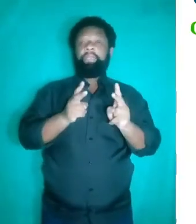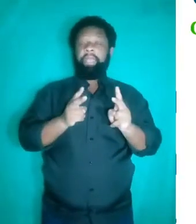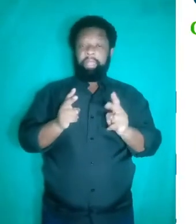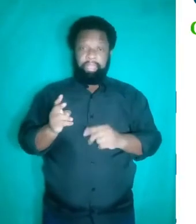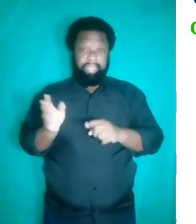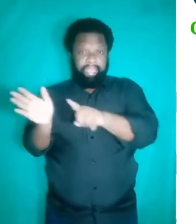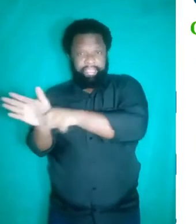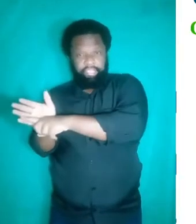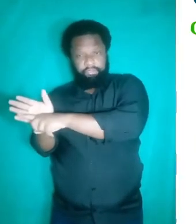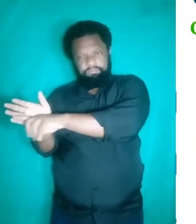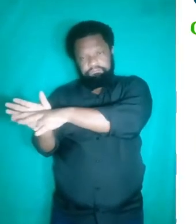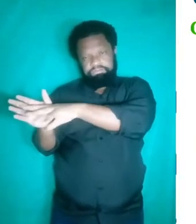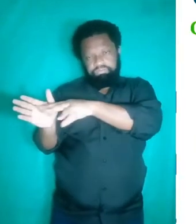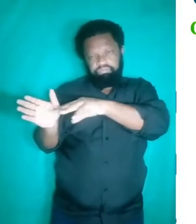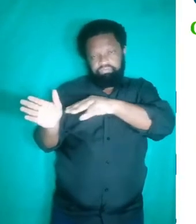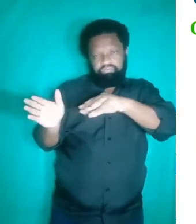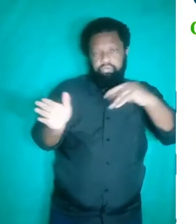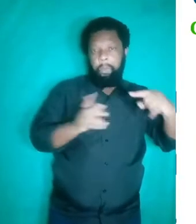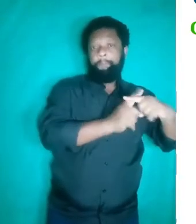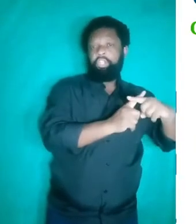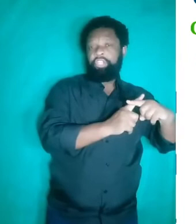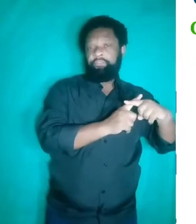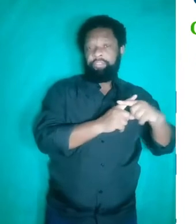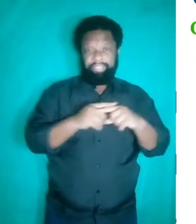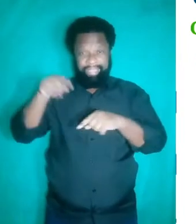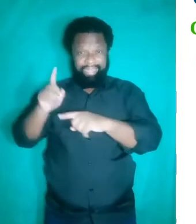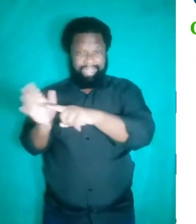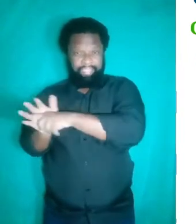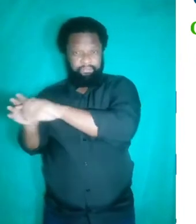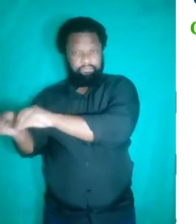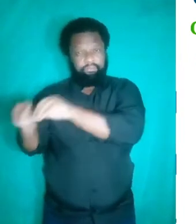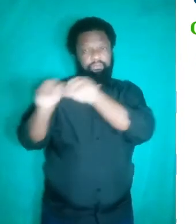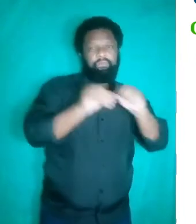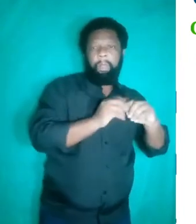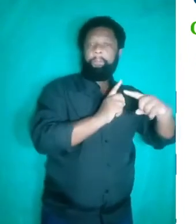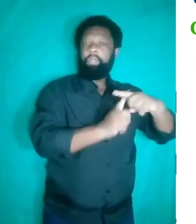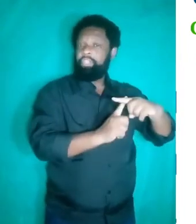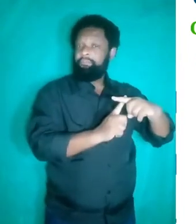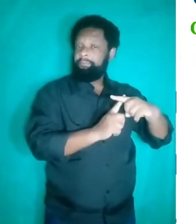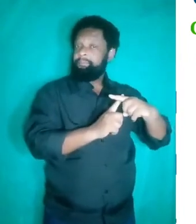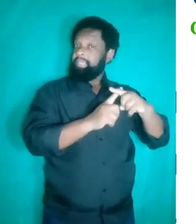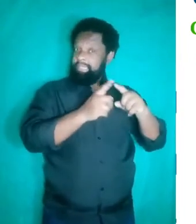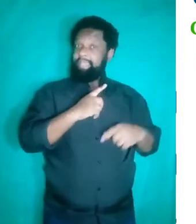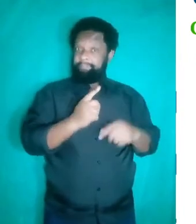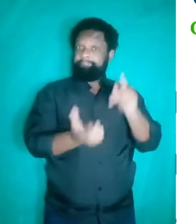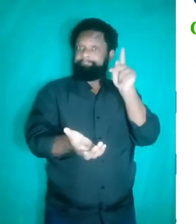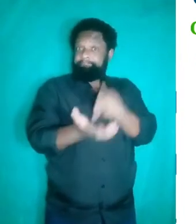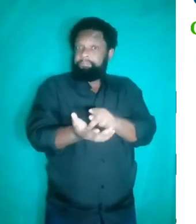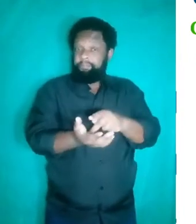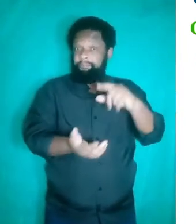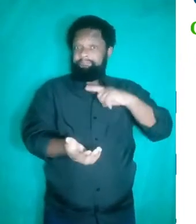vai sempre se deslocando do polo negativo para o nosso polo positivo, ok? Isso é o que